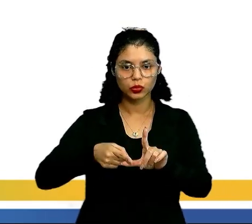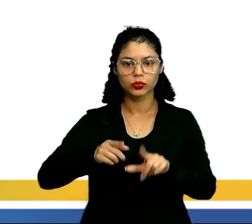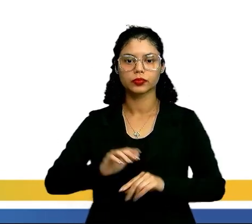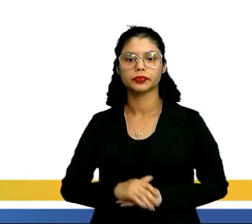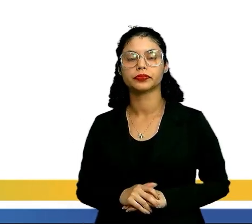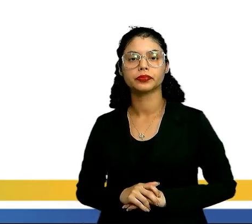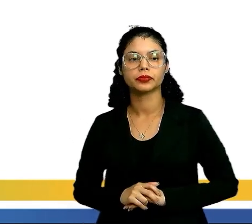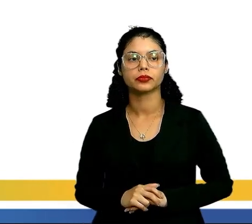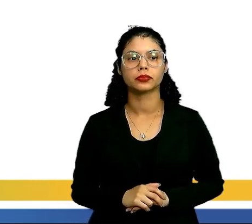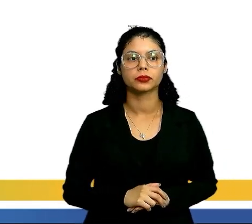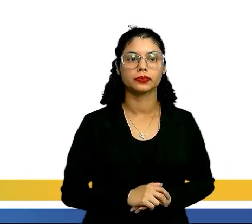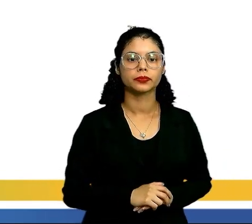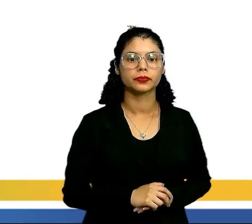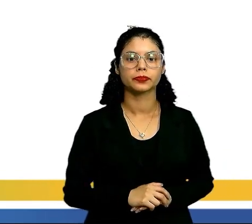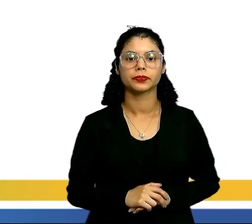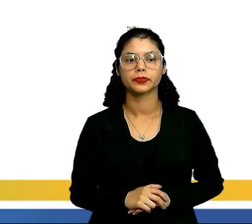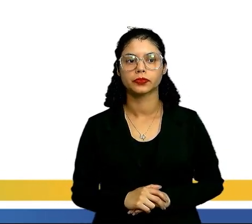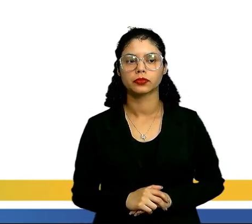graus.